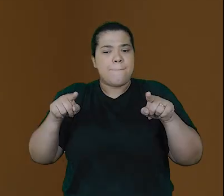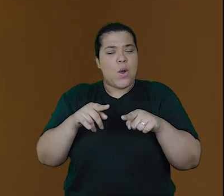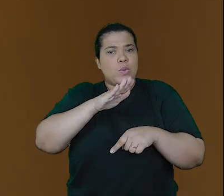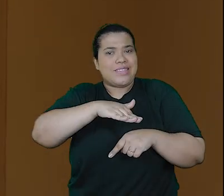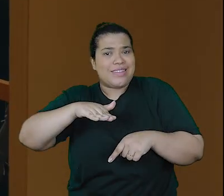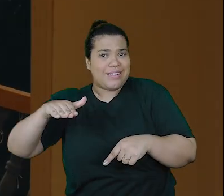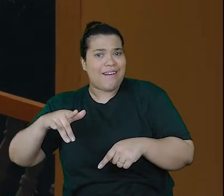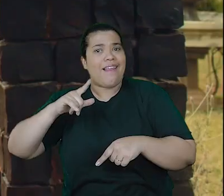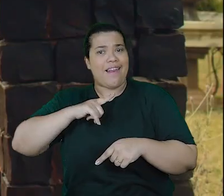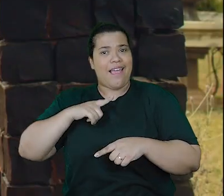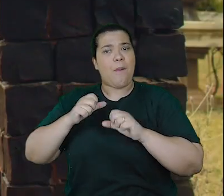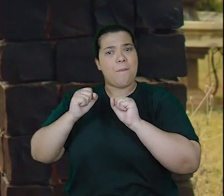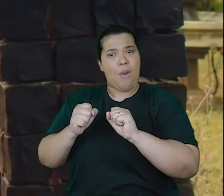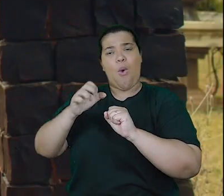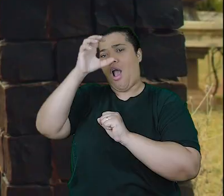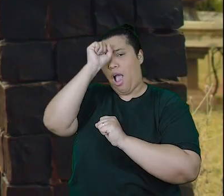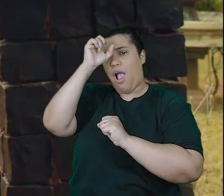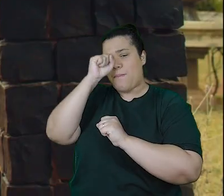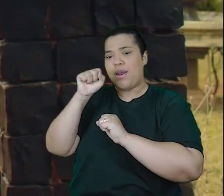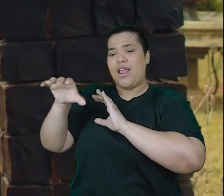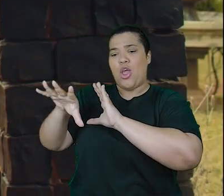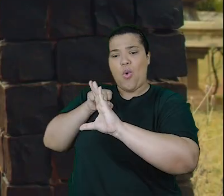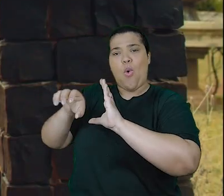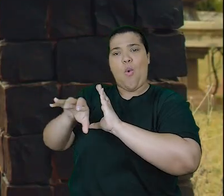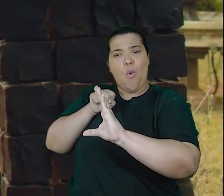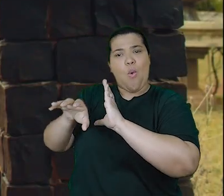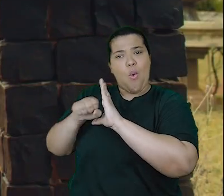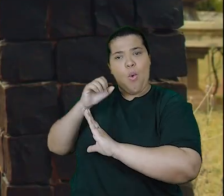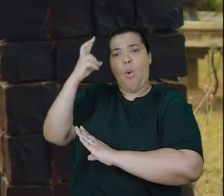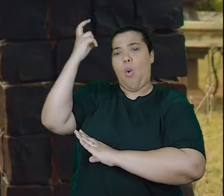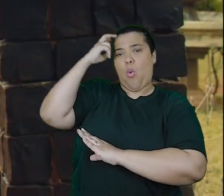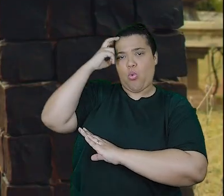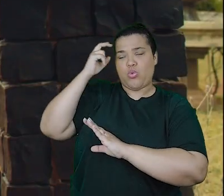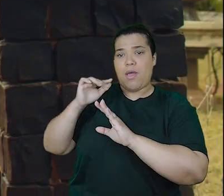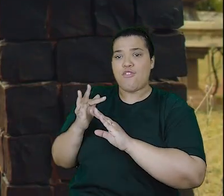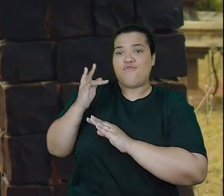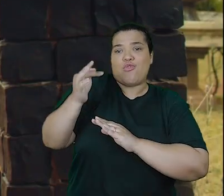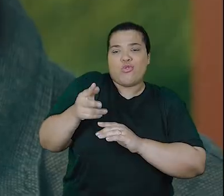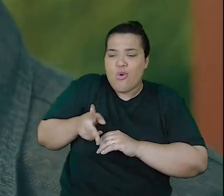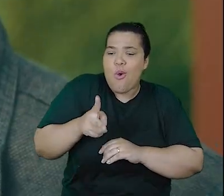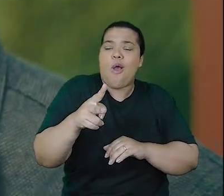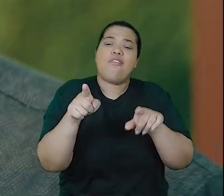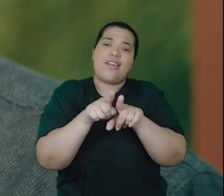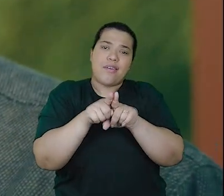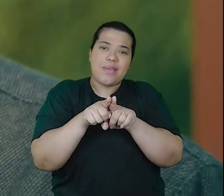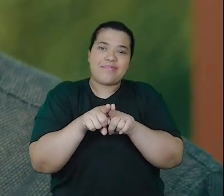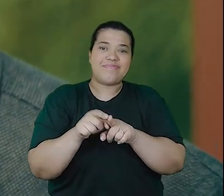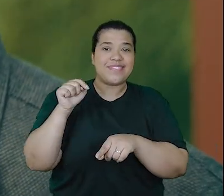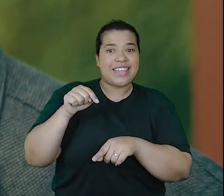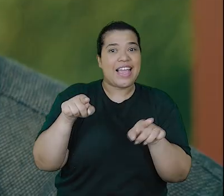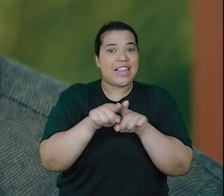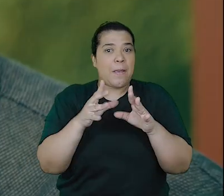que também as crianças comecem a pegar gosto por essa cultura, para que no futuro possam levar adiante. E nós temos